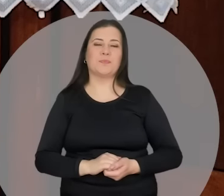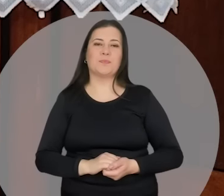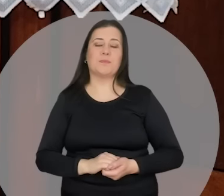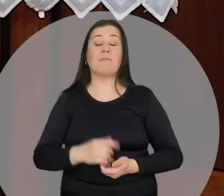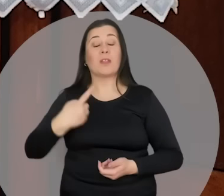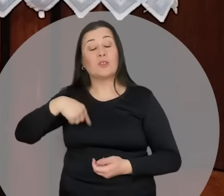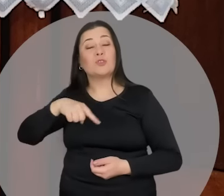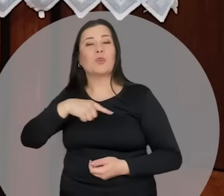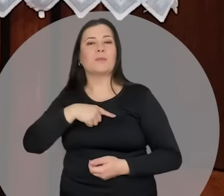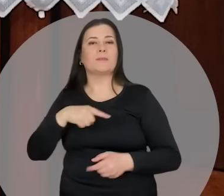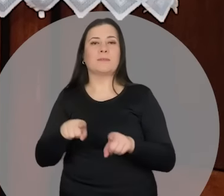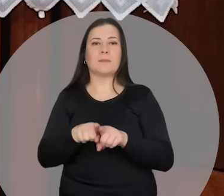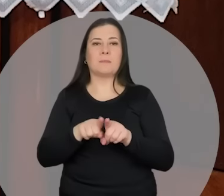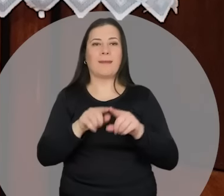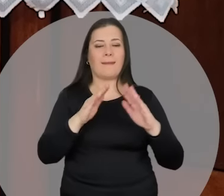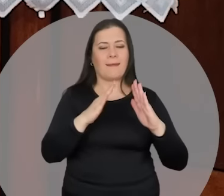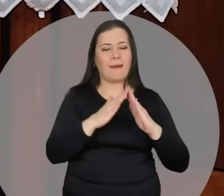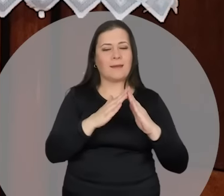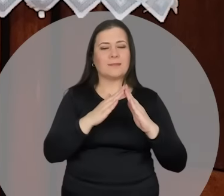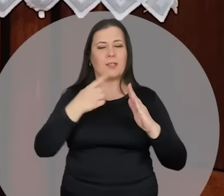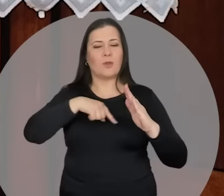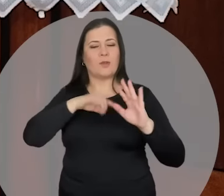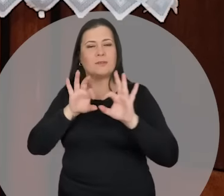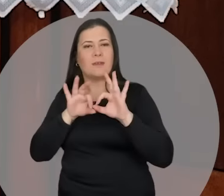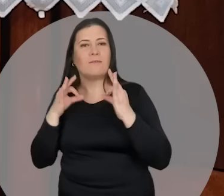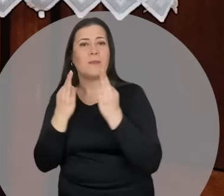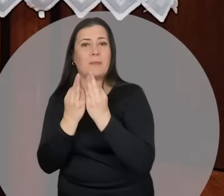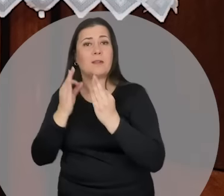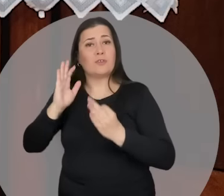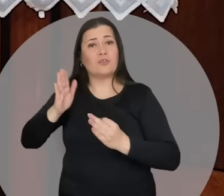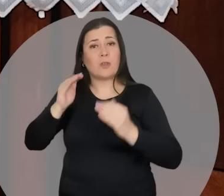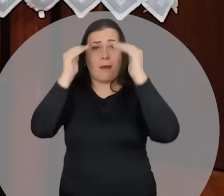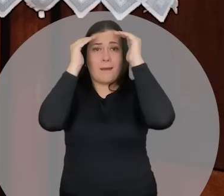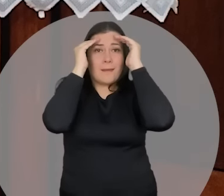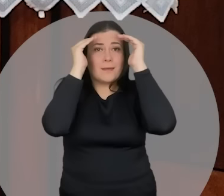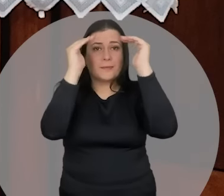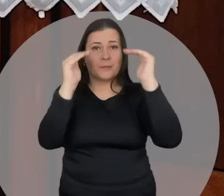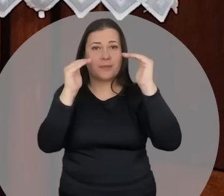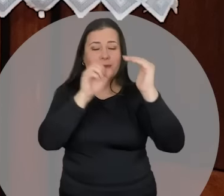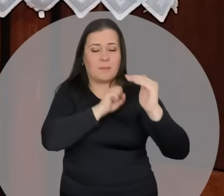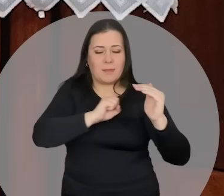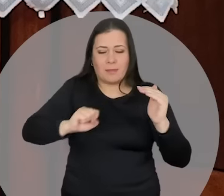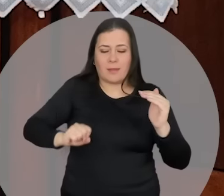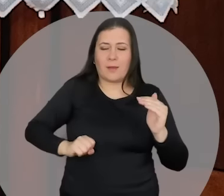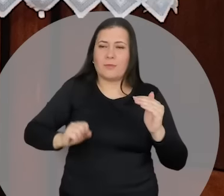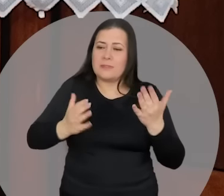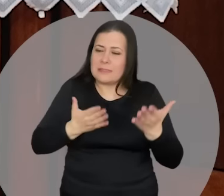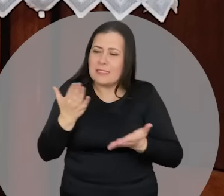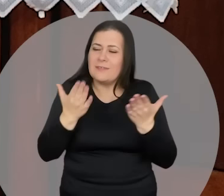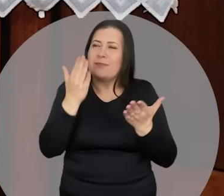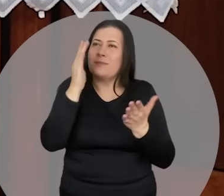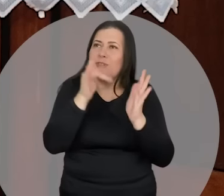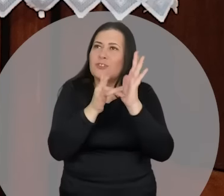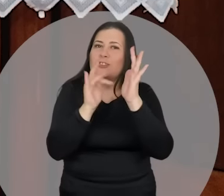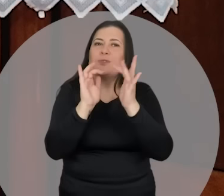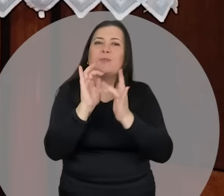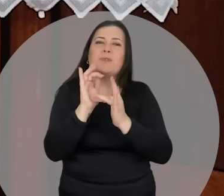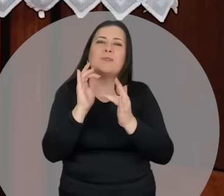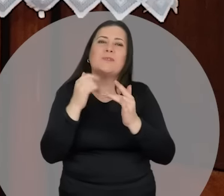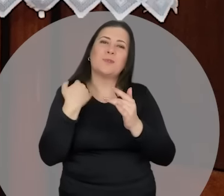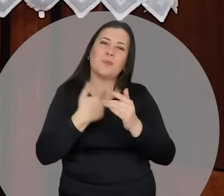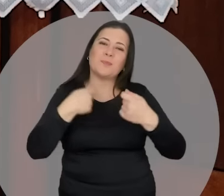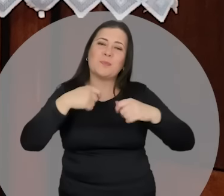nossa casa, família, já servimos o Senhor, então vamos colocar em prática